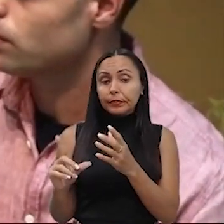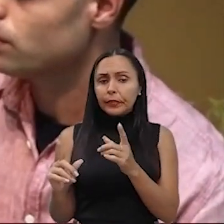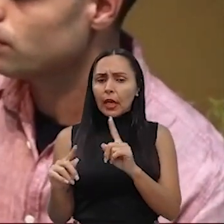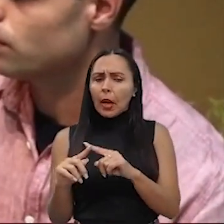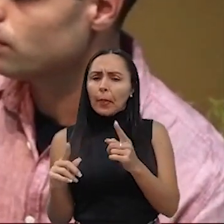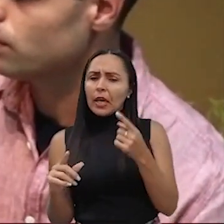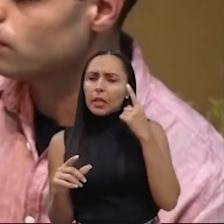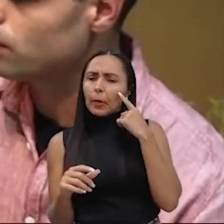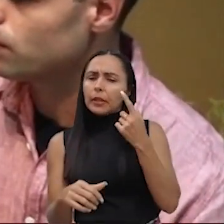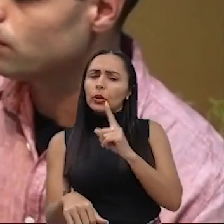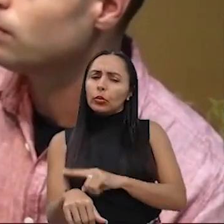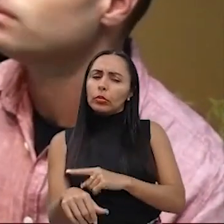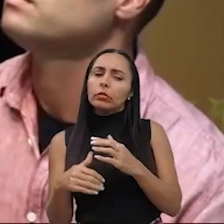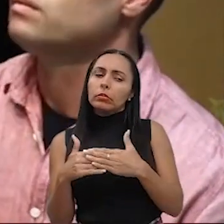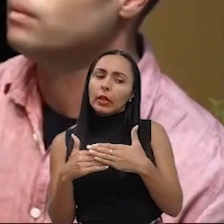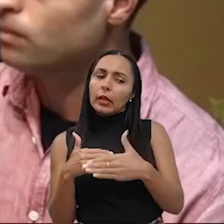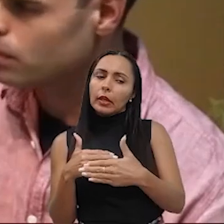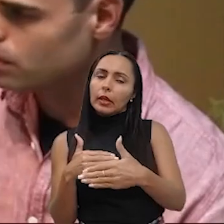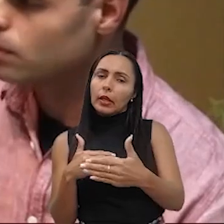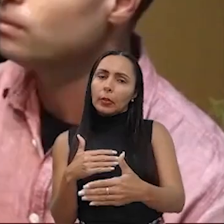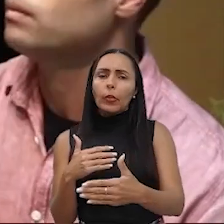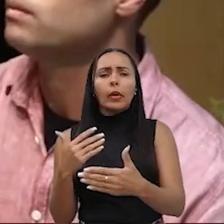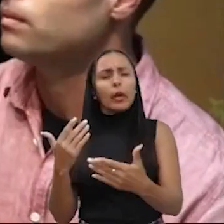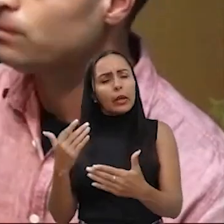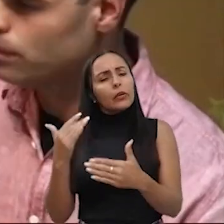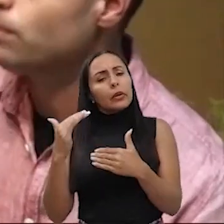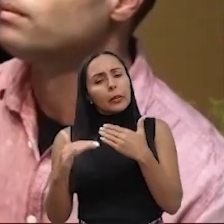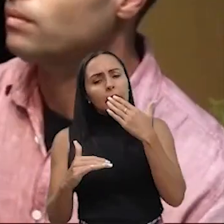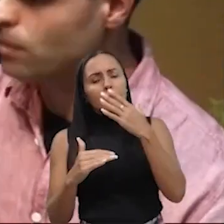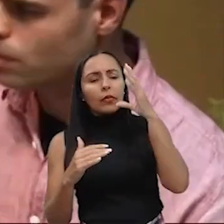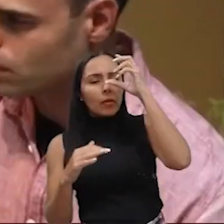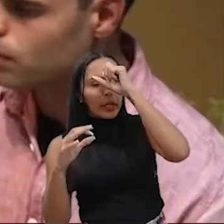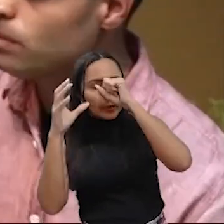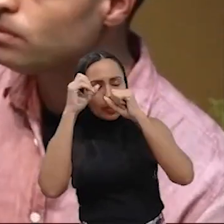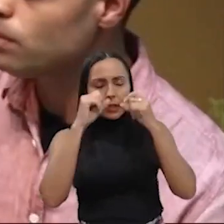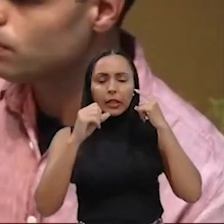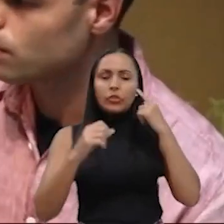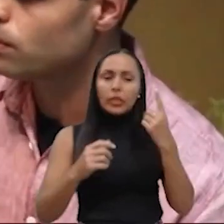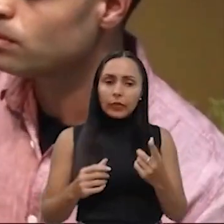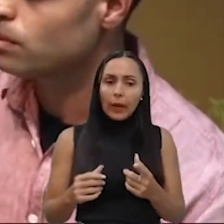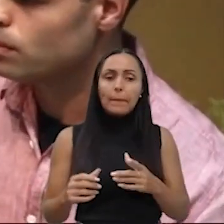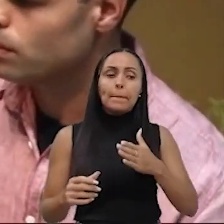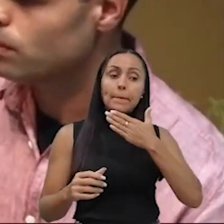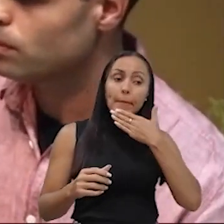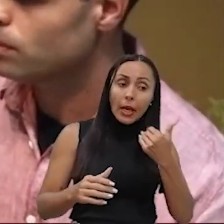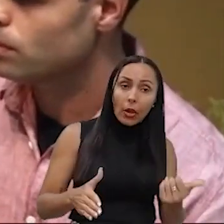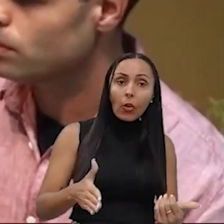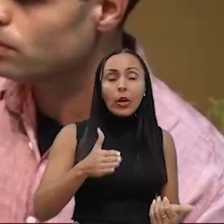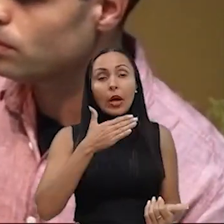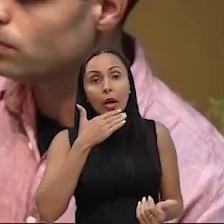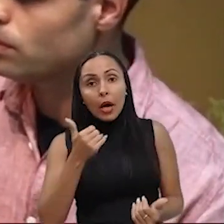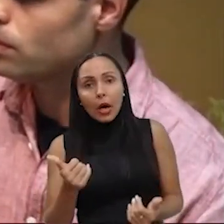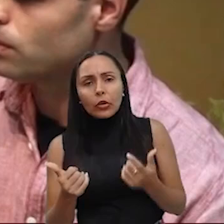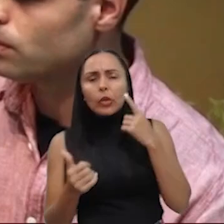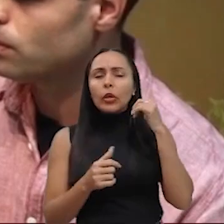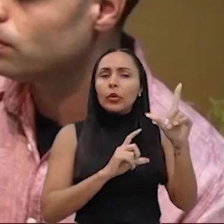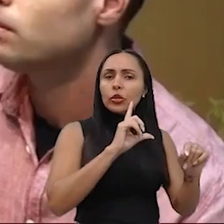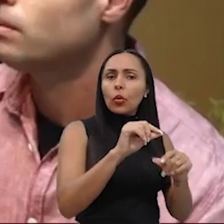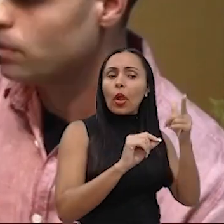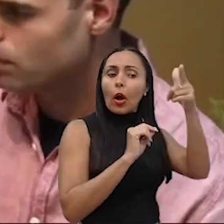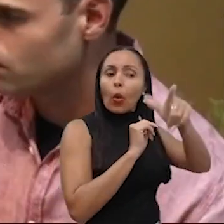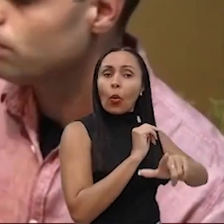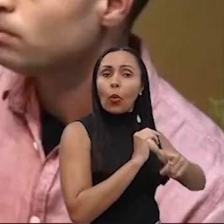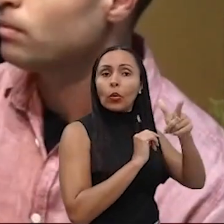tempo, né, a partir também do amadurecimento e do aperfeiçoamento, a gente também vai fazendo outras versões, outras escolhas, e isso é